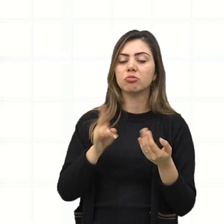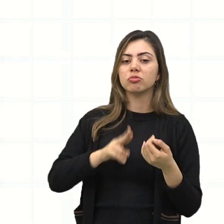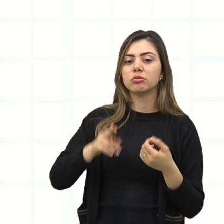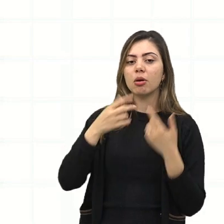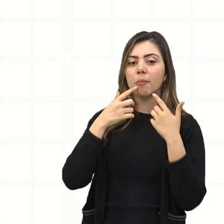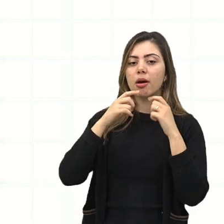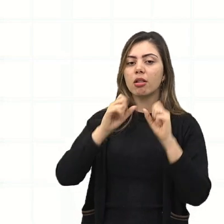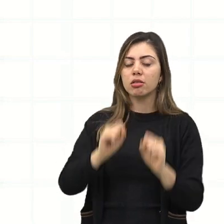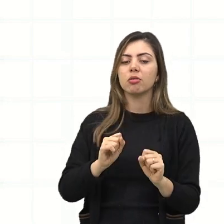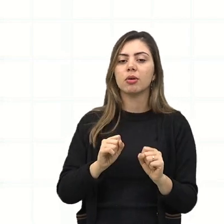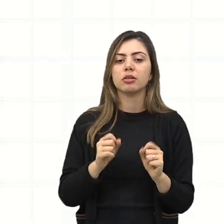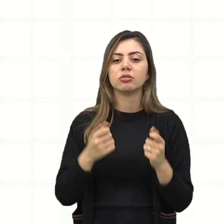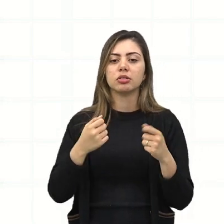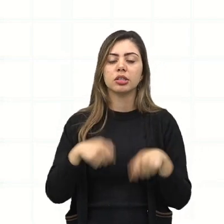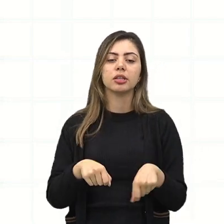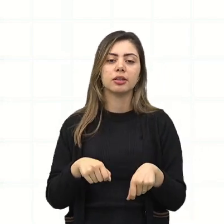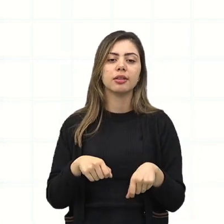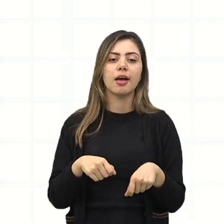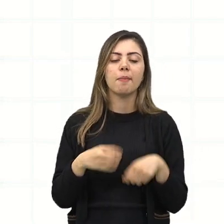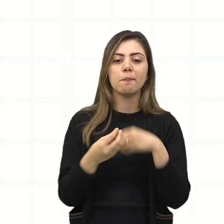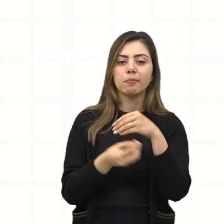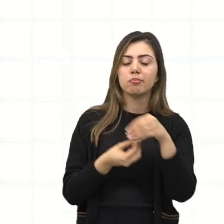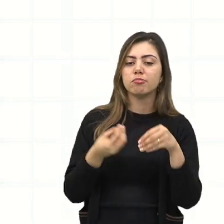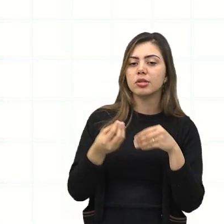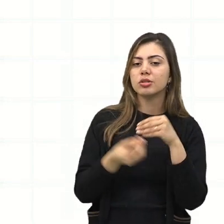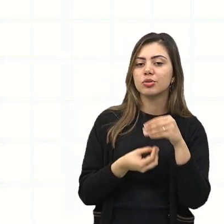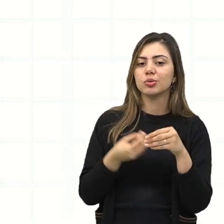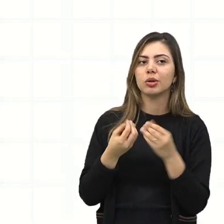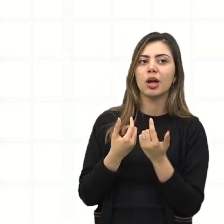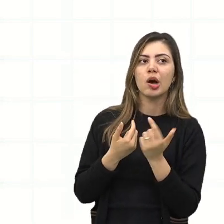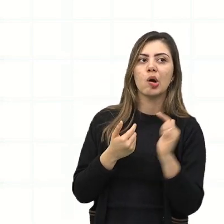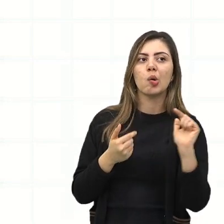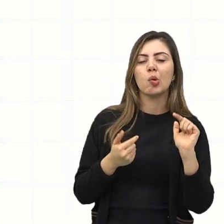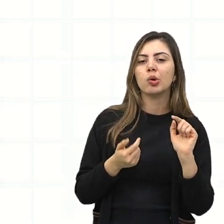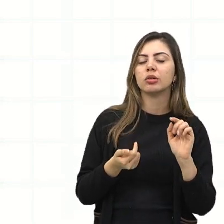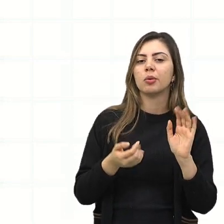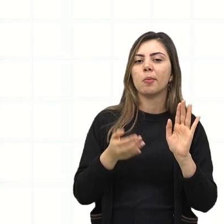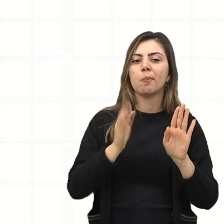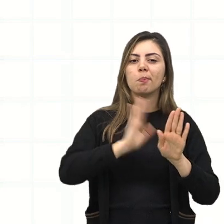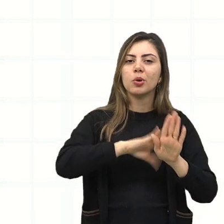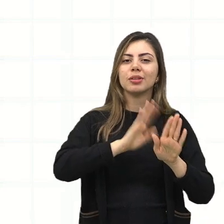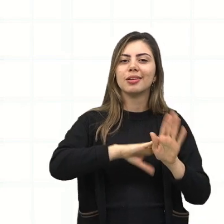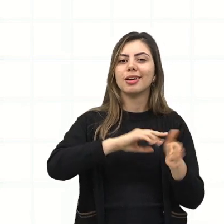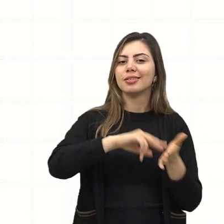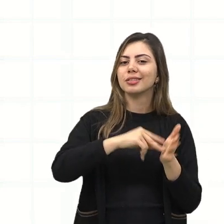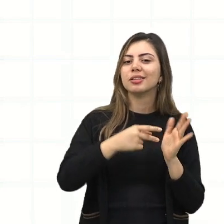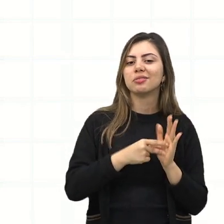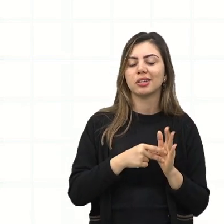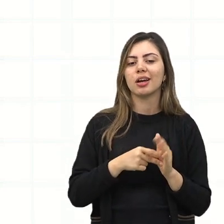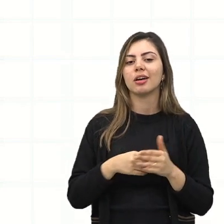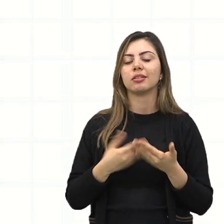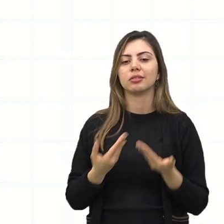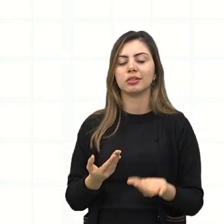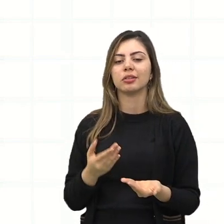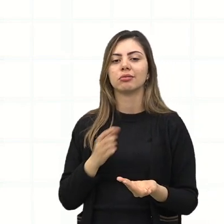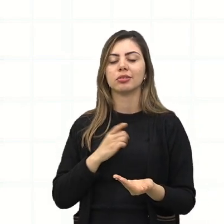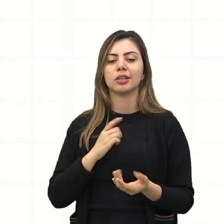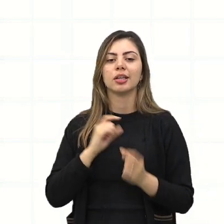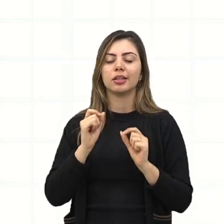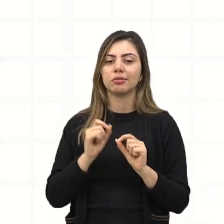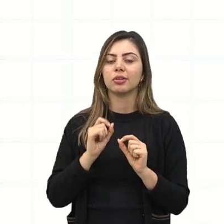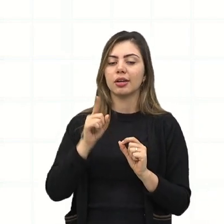só a representação do dia a dia, mas que tenha também um outro fundo, uma outra faceta. Então a gente tem essa escrita que